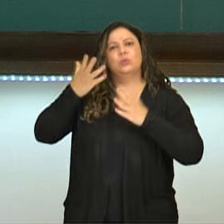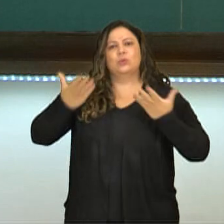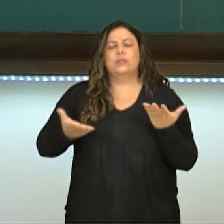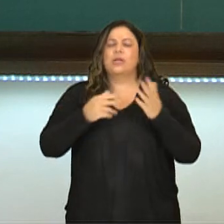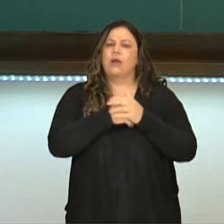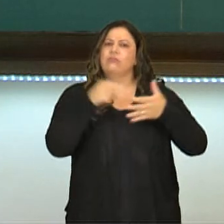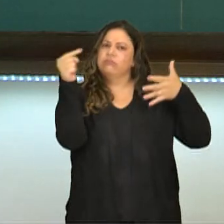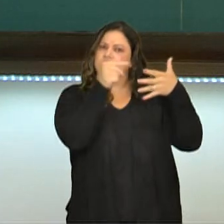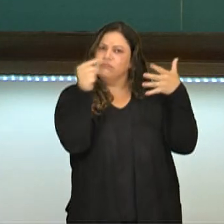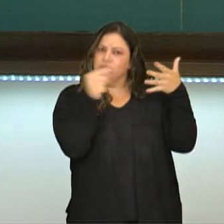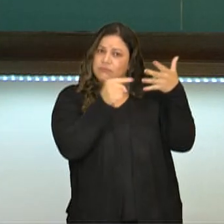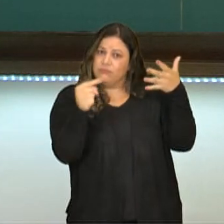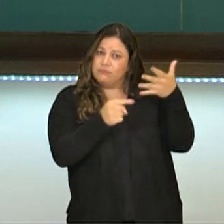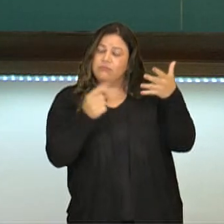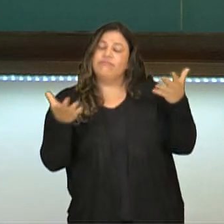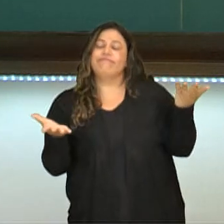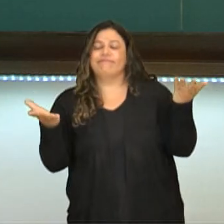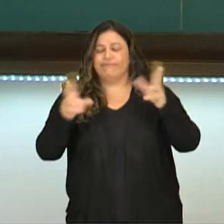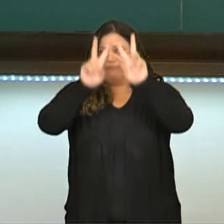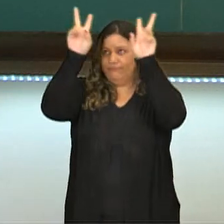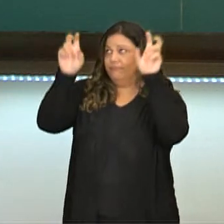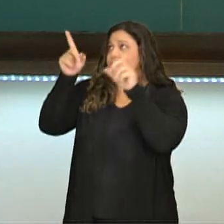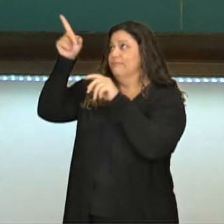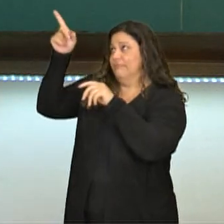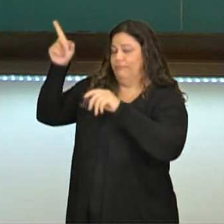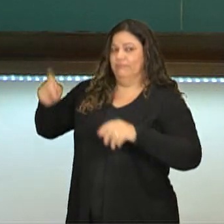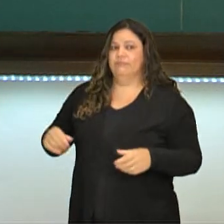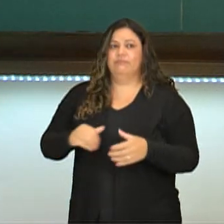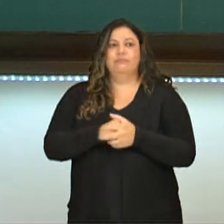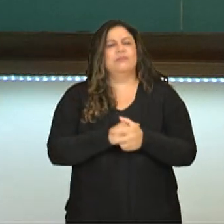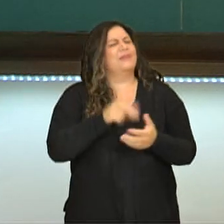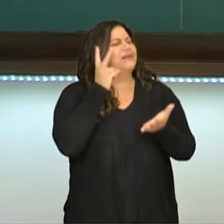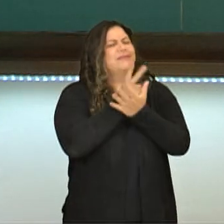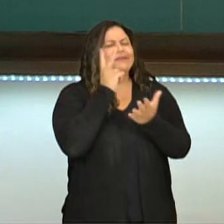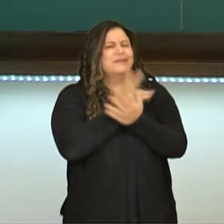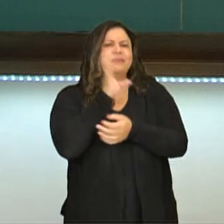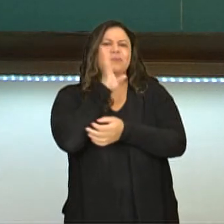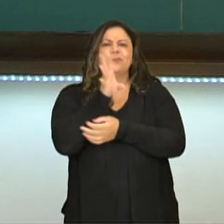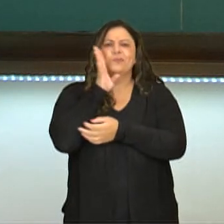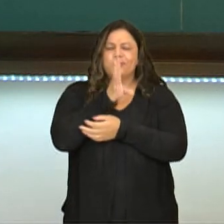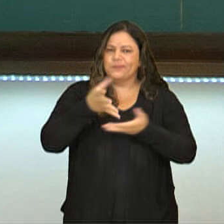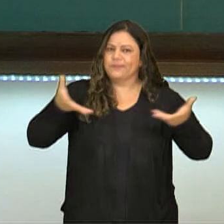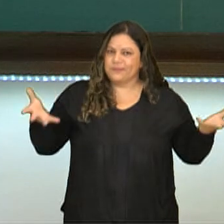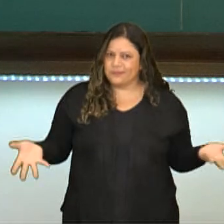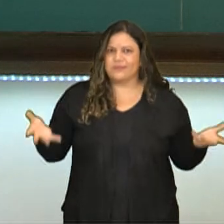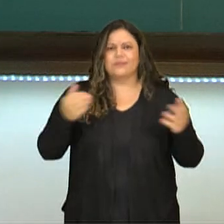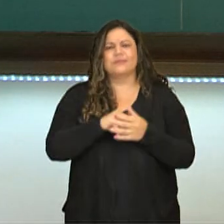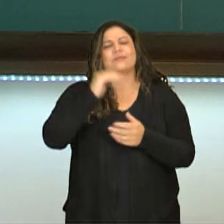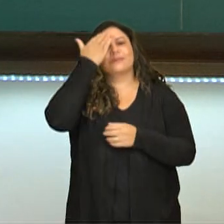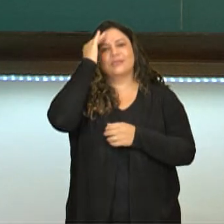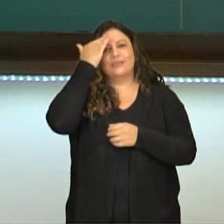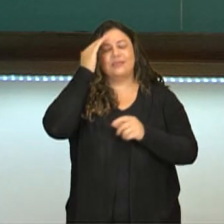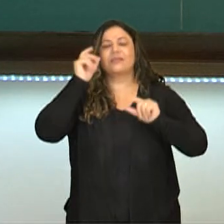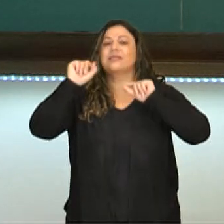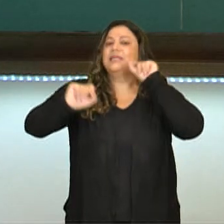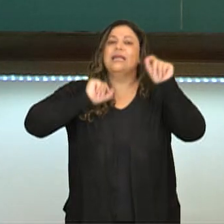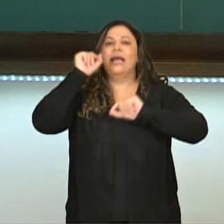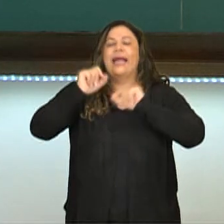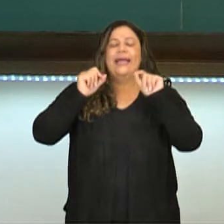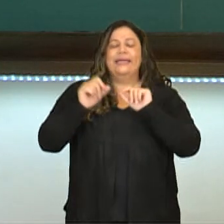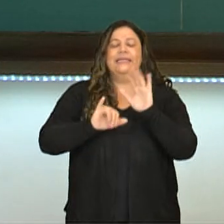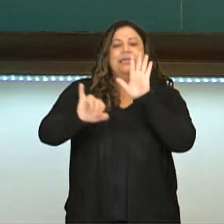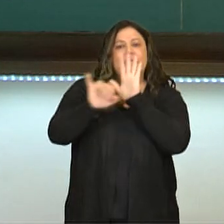Elementos que compõem a identidade cultural. Sempre muito bacana também, alunos, compreender que